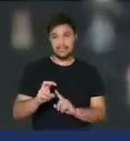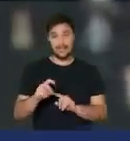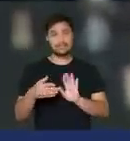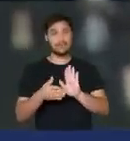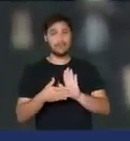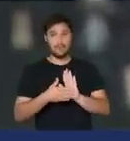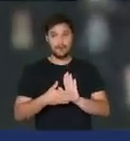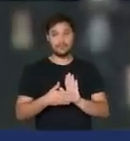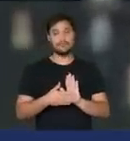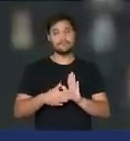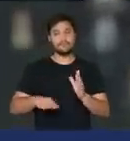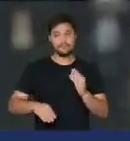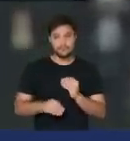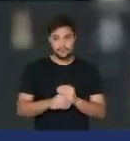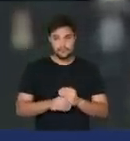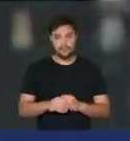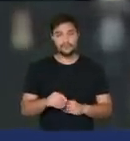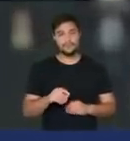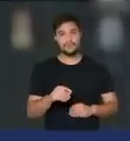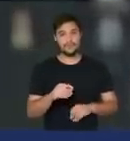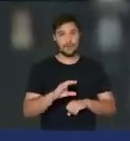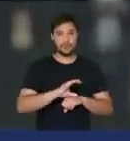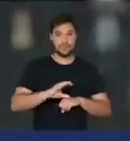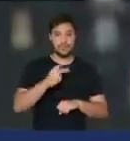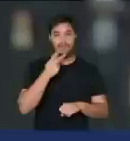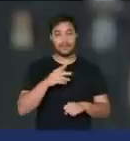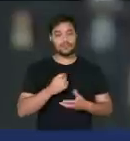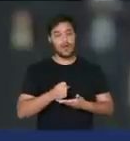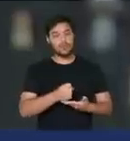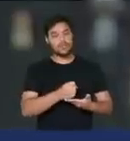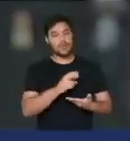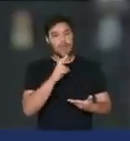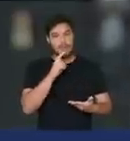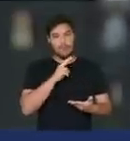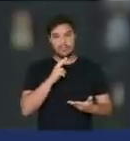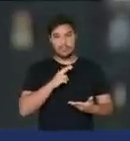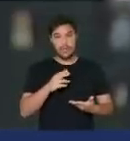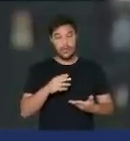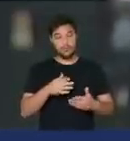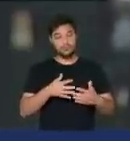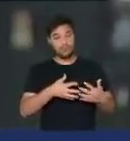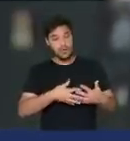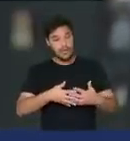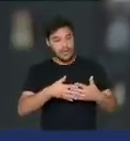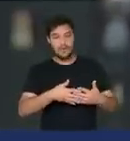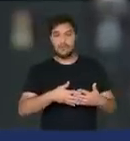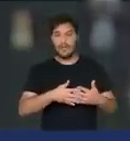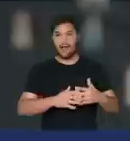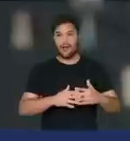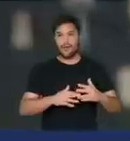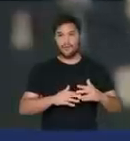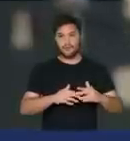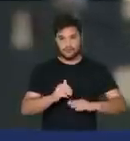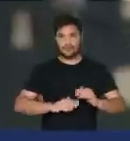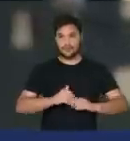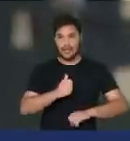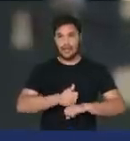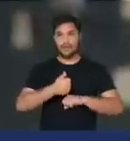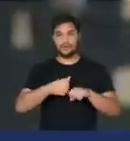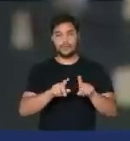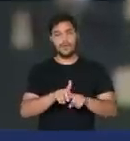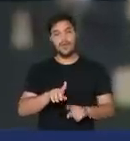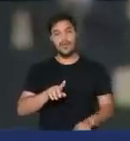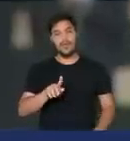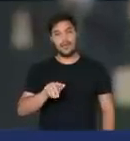essa proposta de emenda constitucional que trata do auxílio emergencial para os motoristas de caminhão, para o Vale